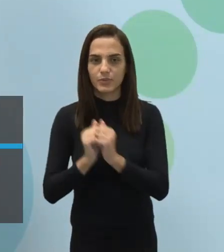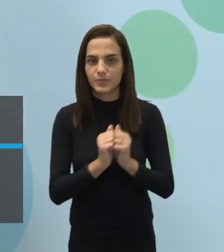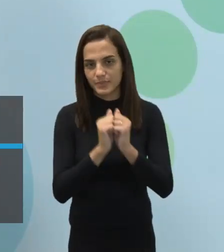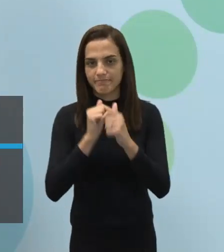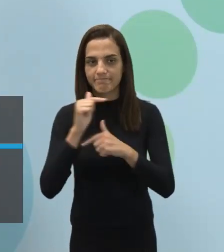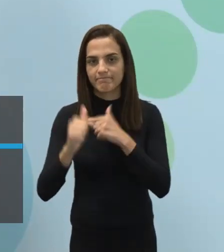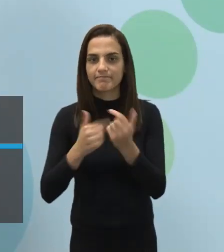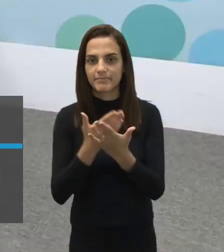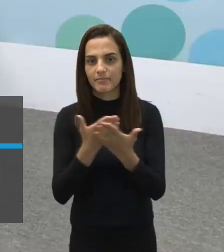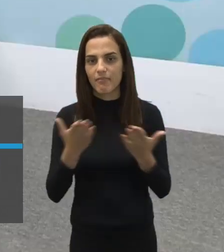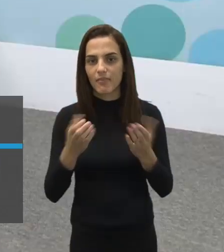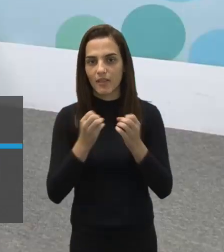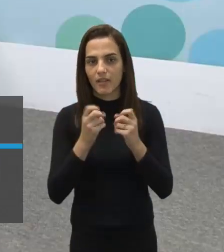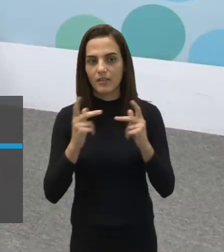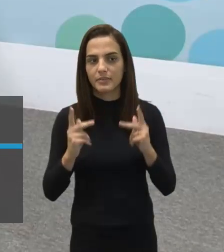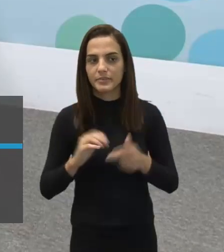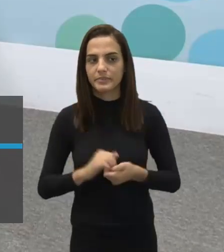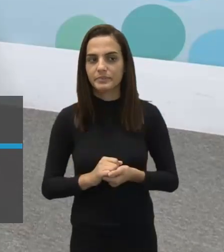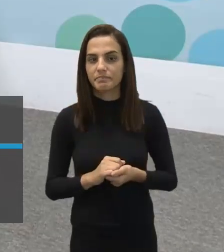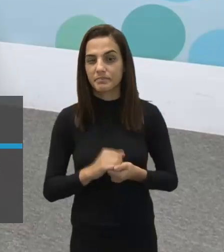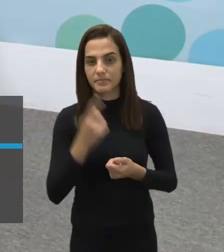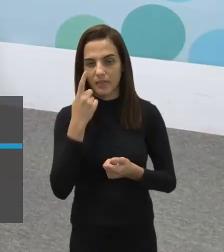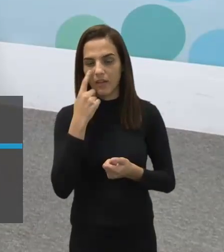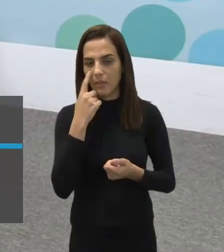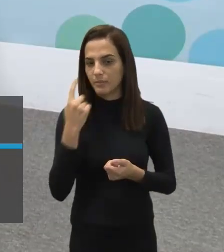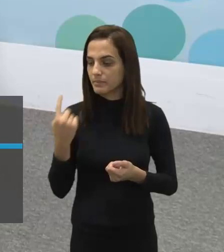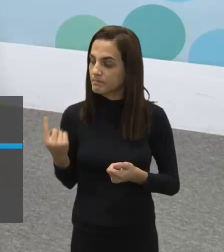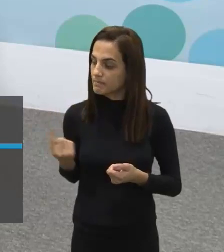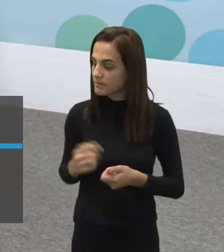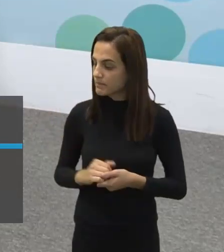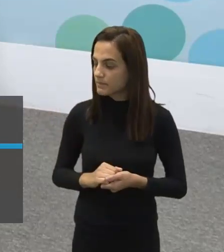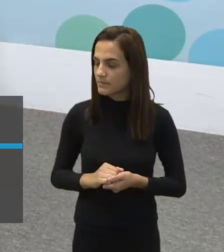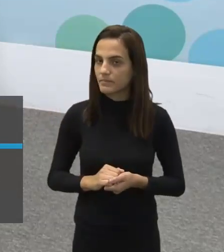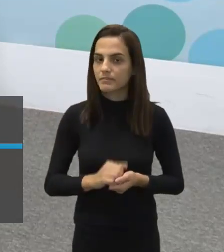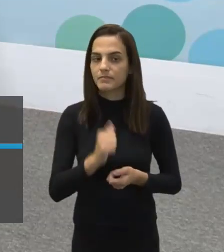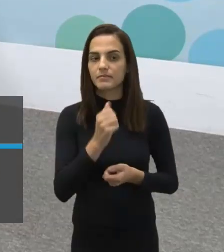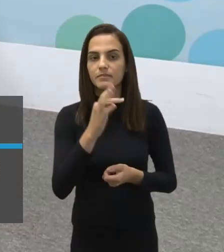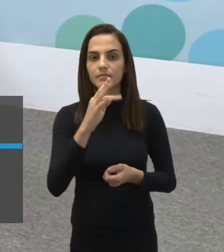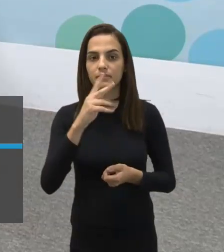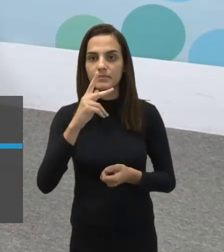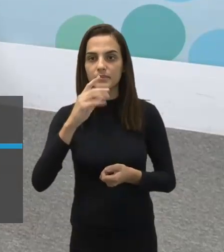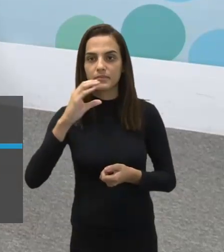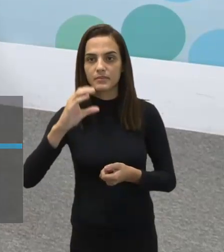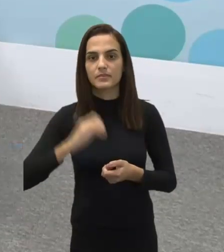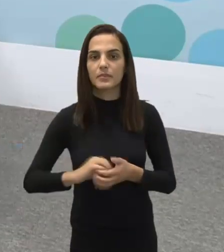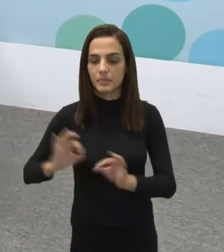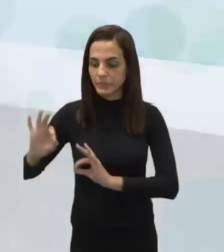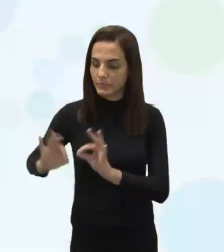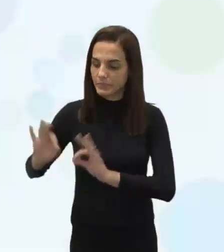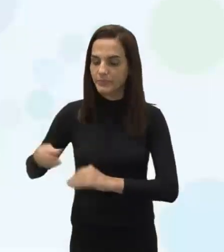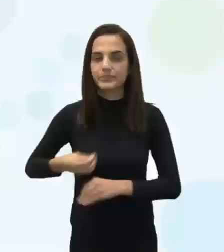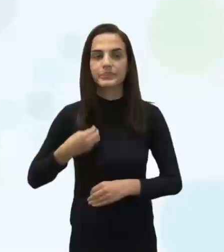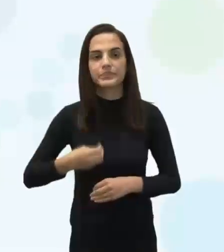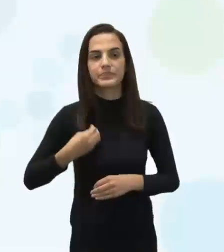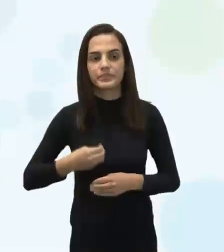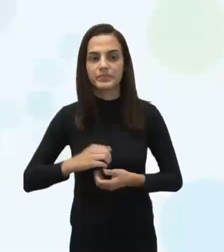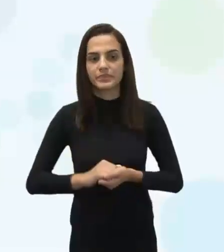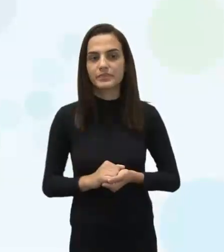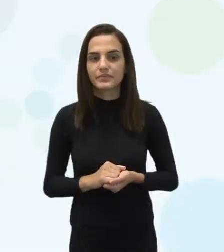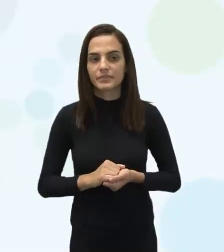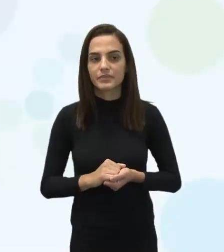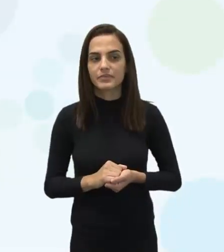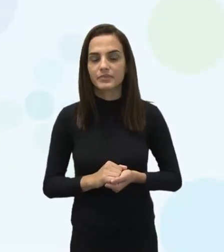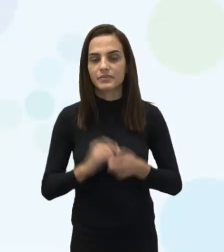com vocês. Como vocês podem ler aí embaixo, nossa TPC hoje é de projeto de vida e as suas interlocuções com as